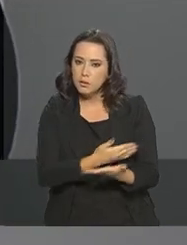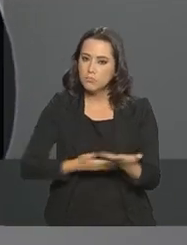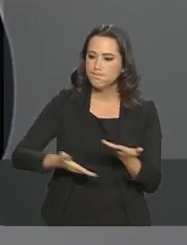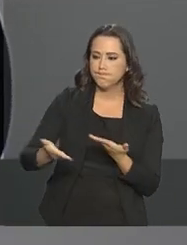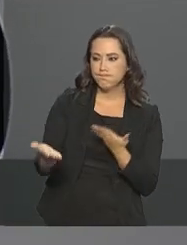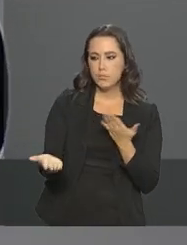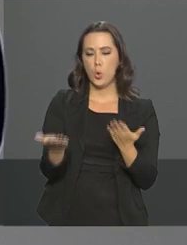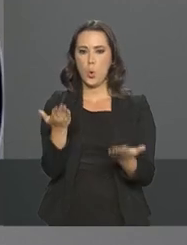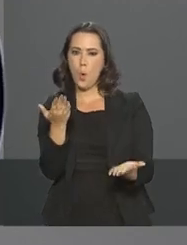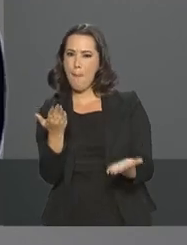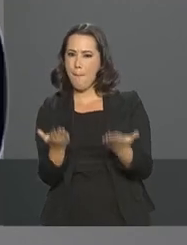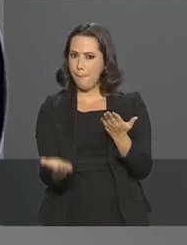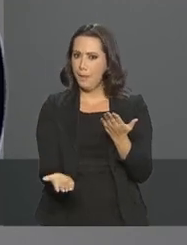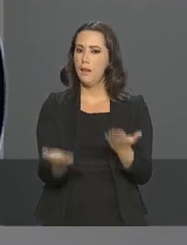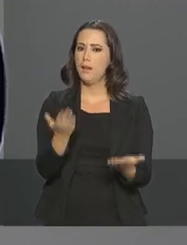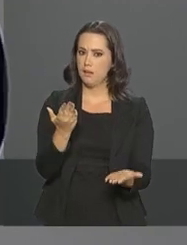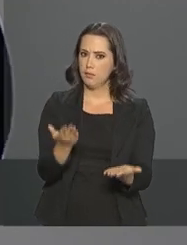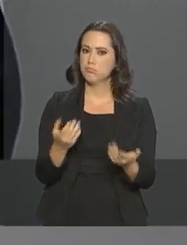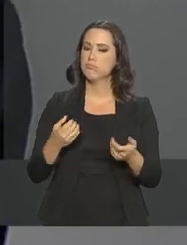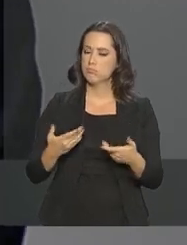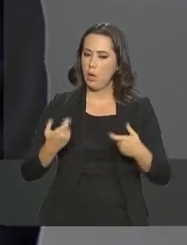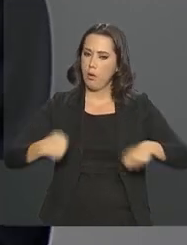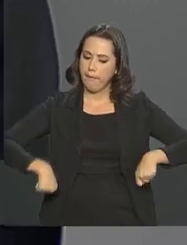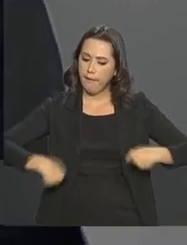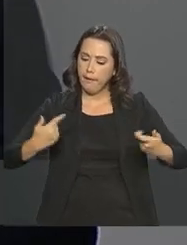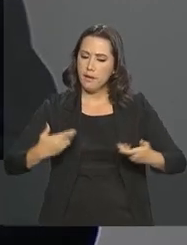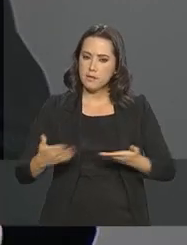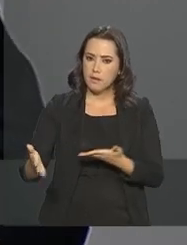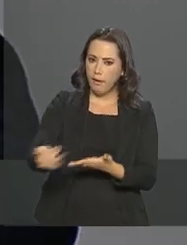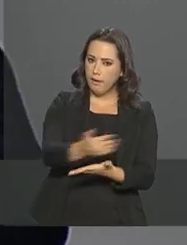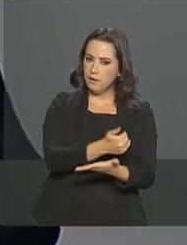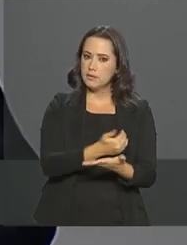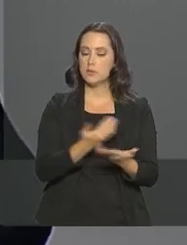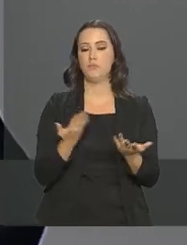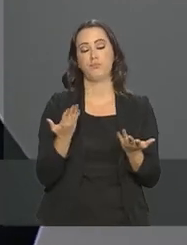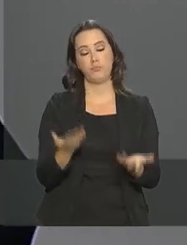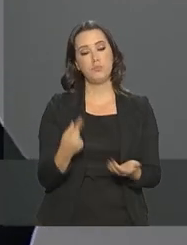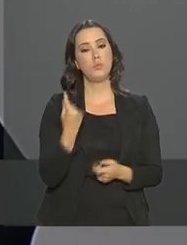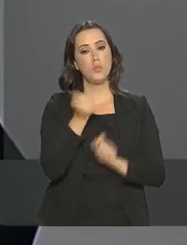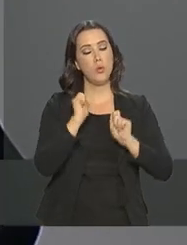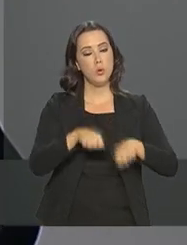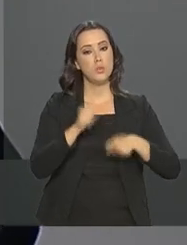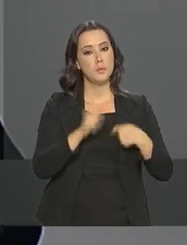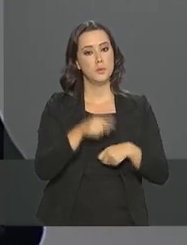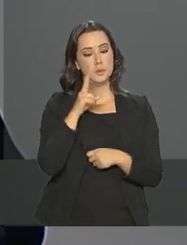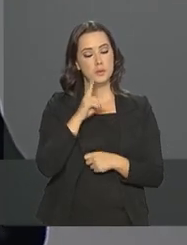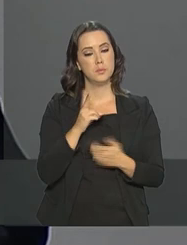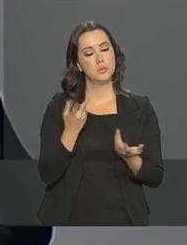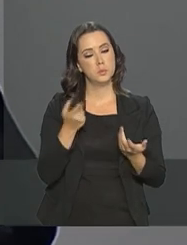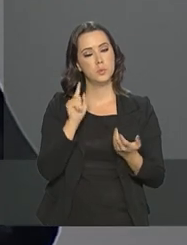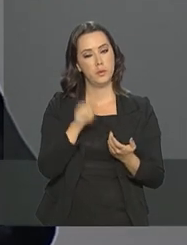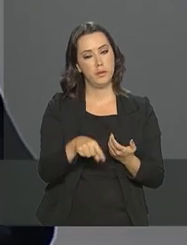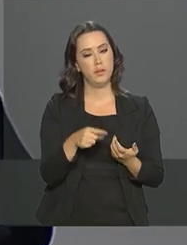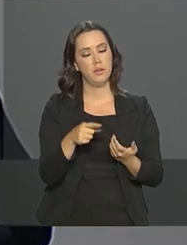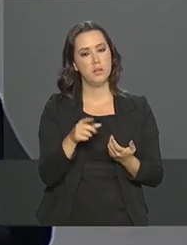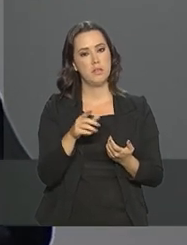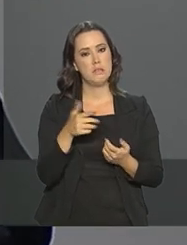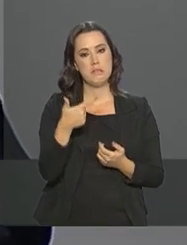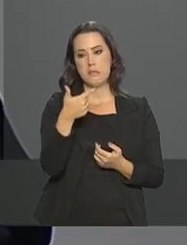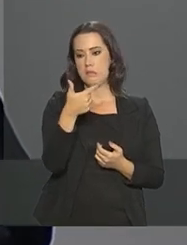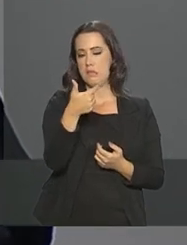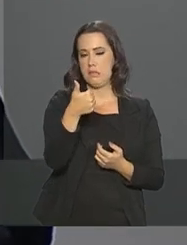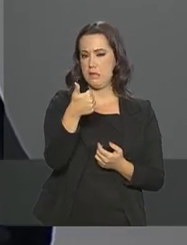também de maneira otimista é permitimos uma espécie de revisão para aqui há dez anos